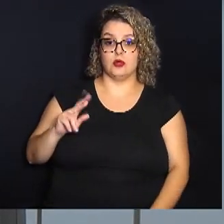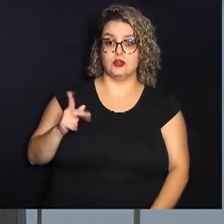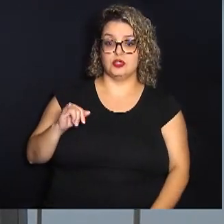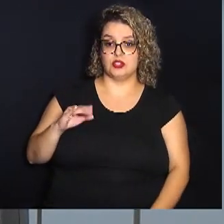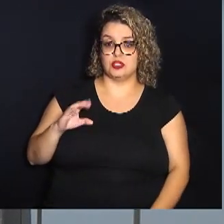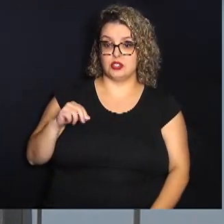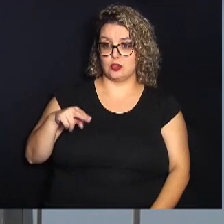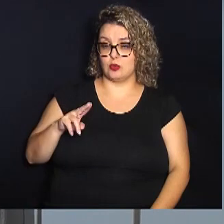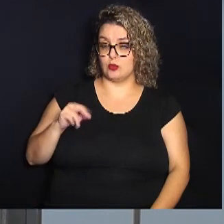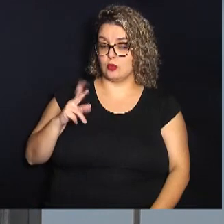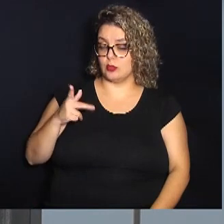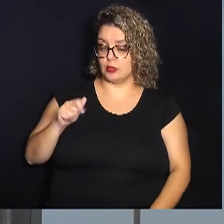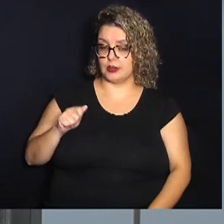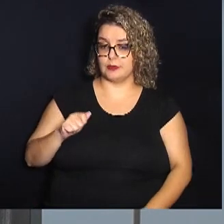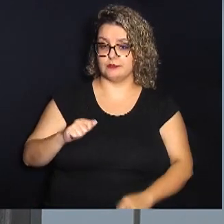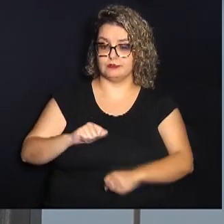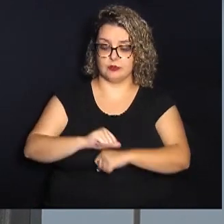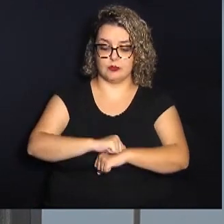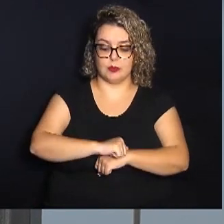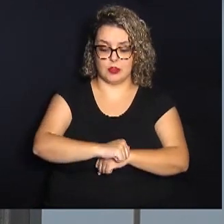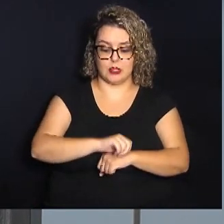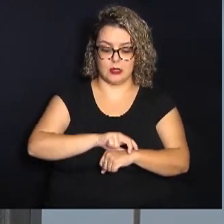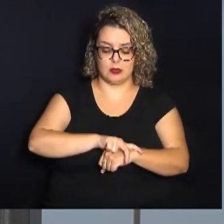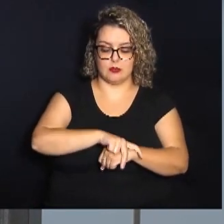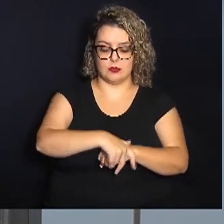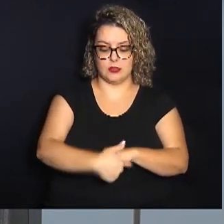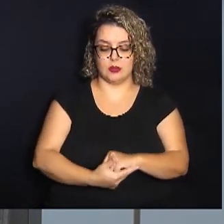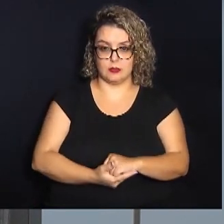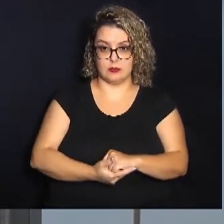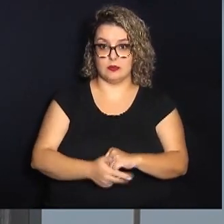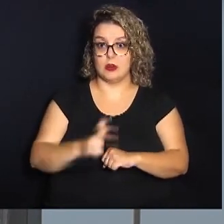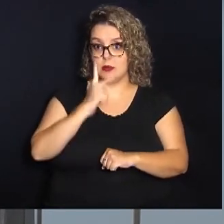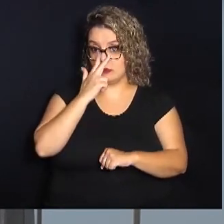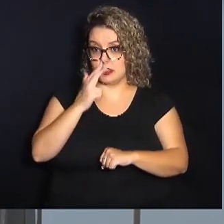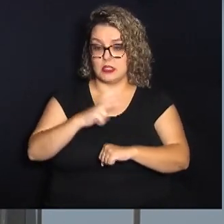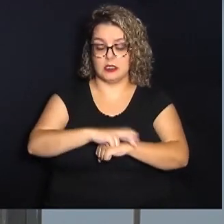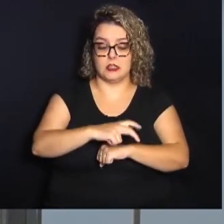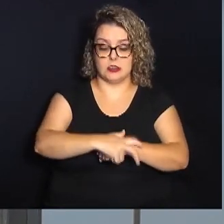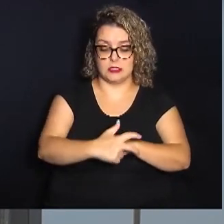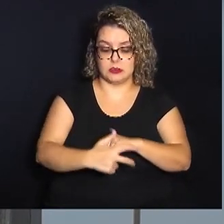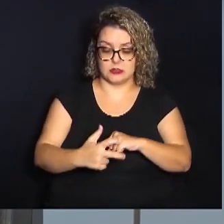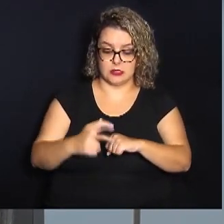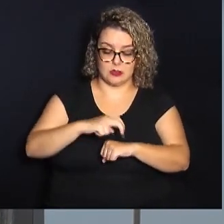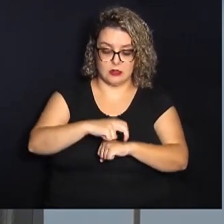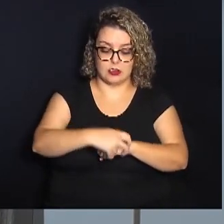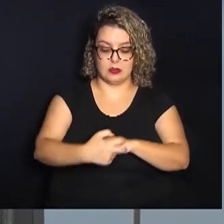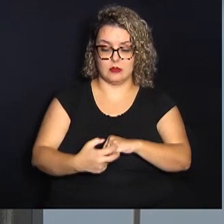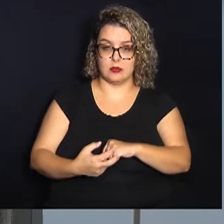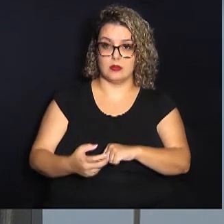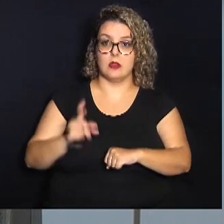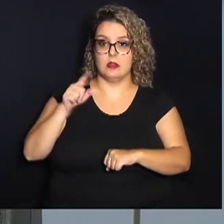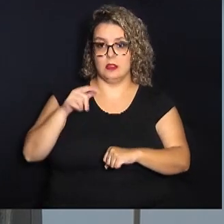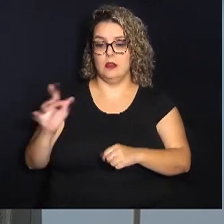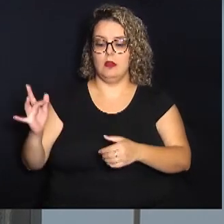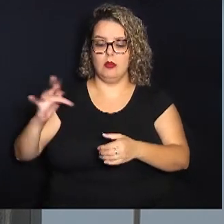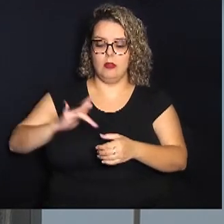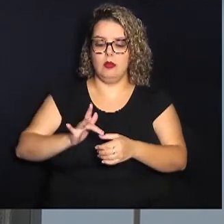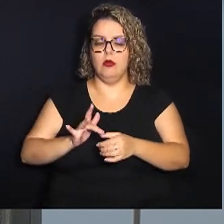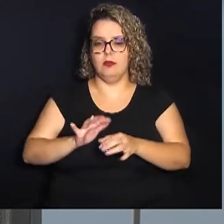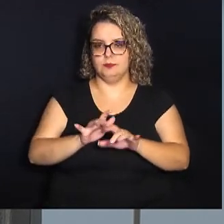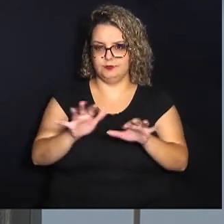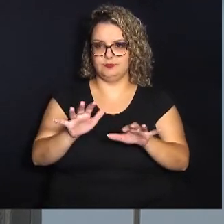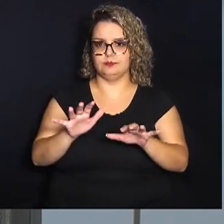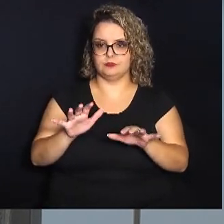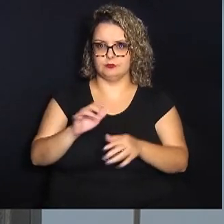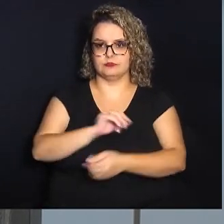chikungunya ela é uma doença que é muito parecida com a dengue, também transmitida pelo Aedes aegypti. O